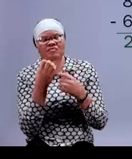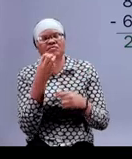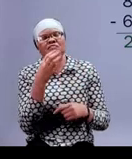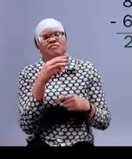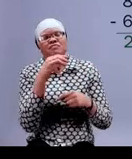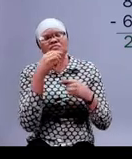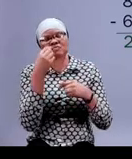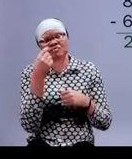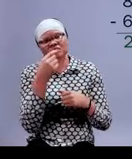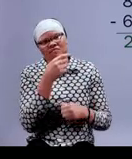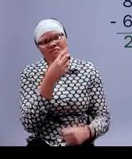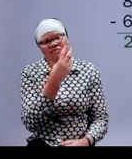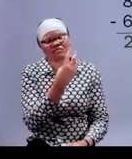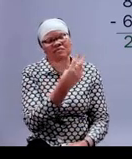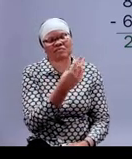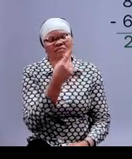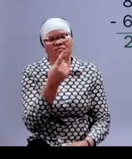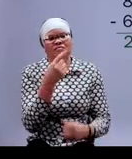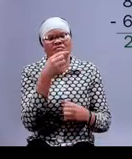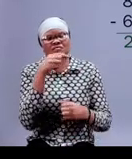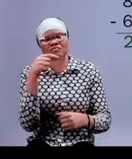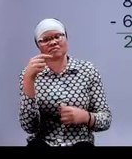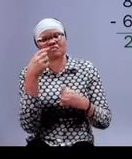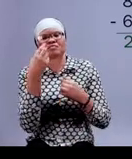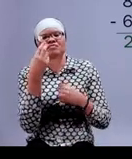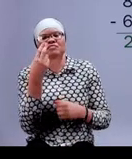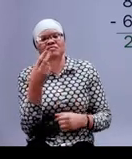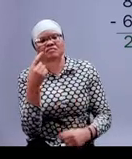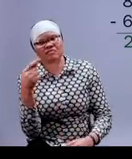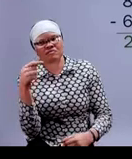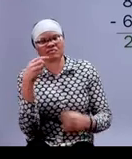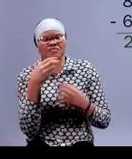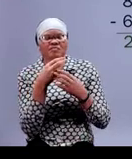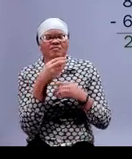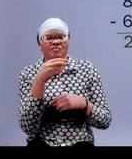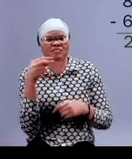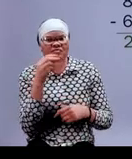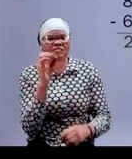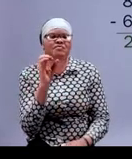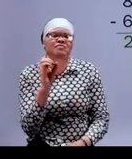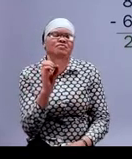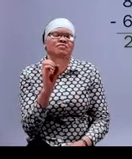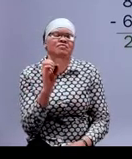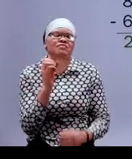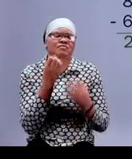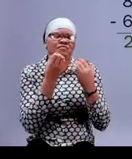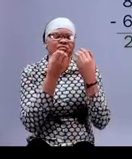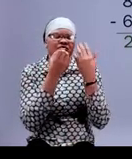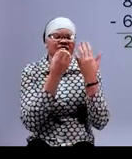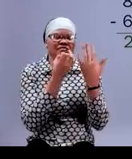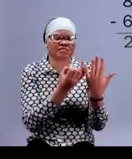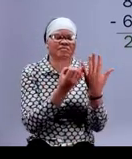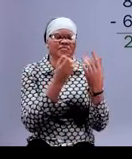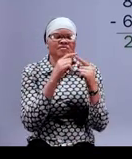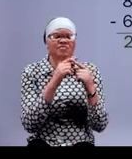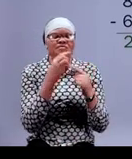= 3 x 7 21 - 21 = 0 logo aqui vamos colocar o 7 7